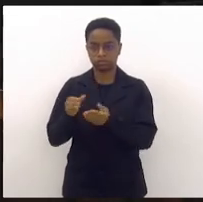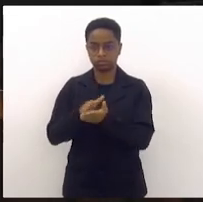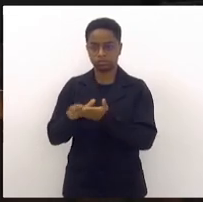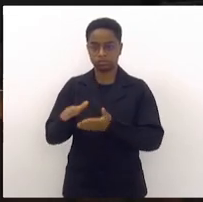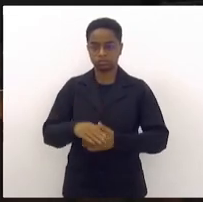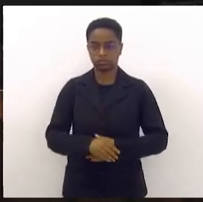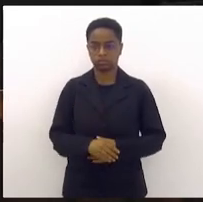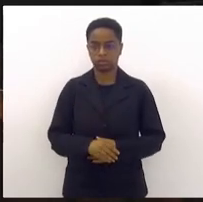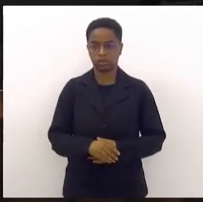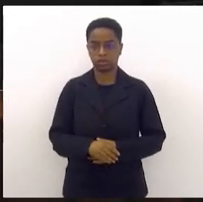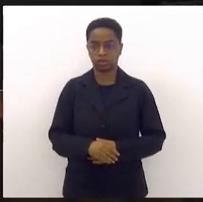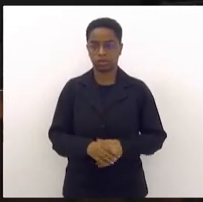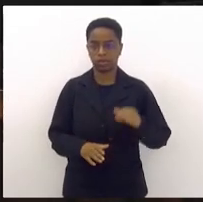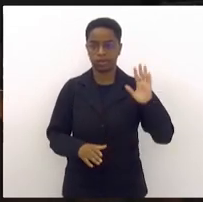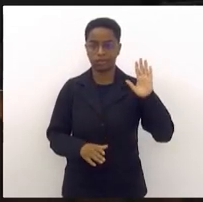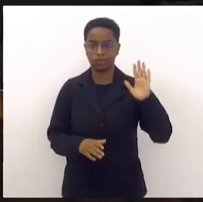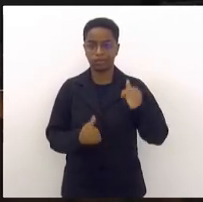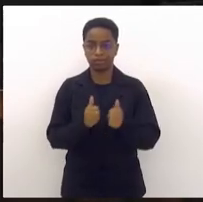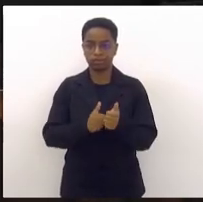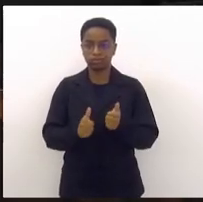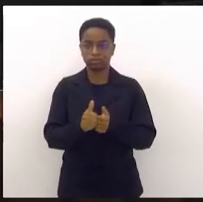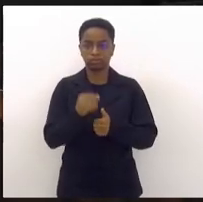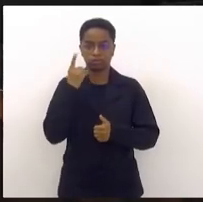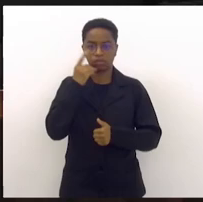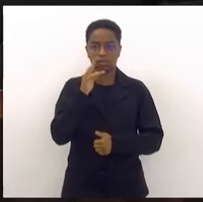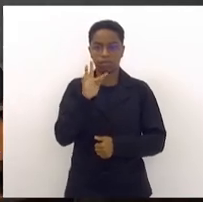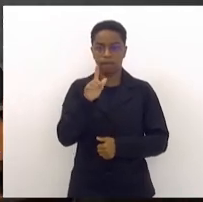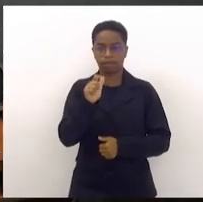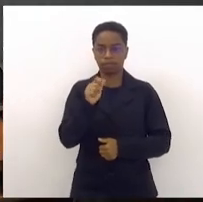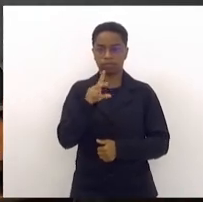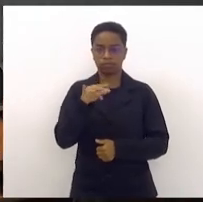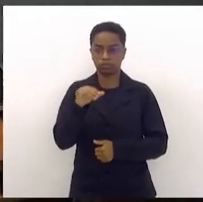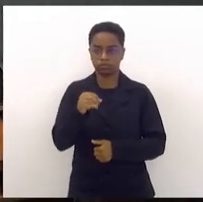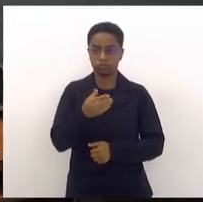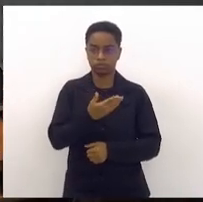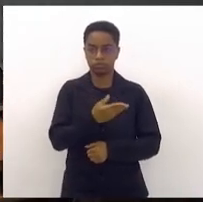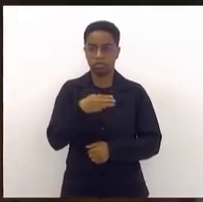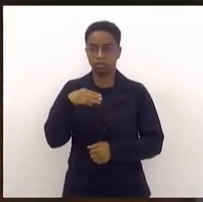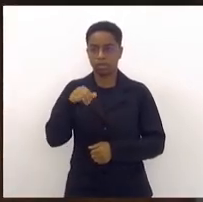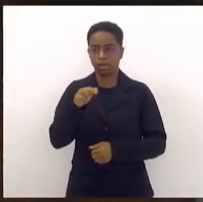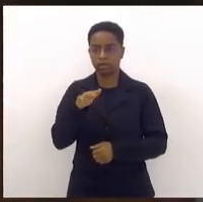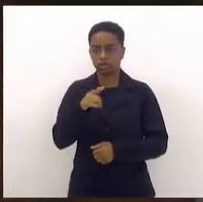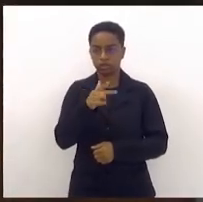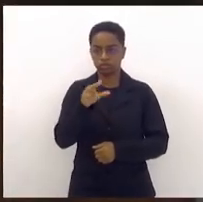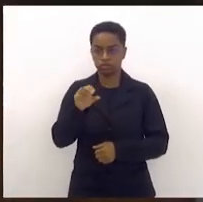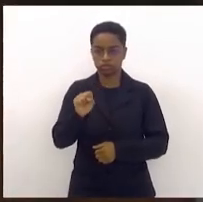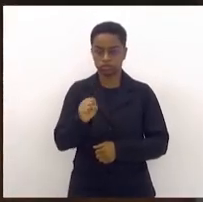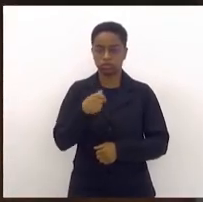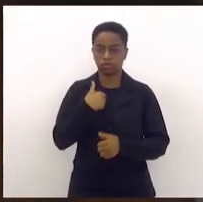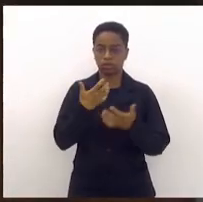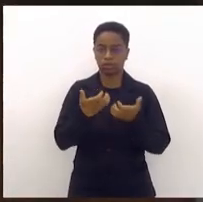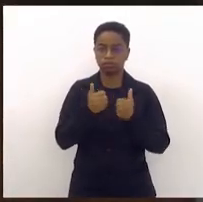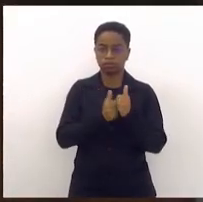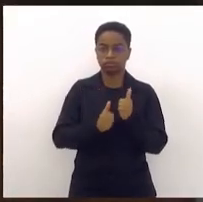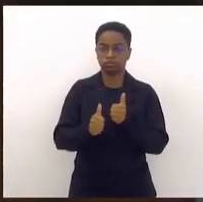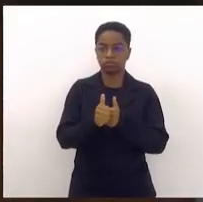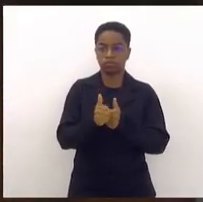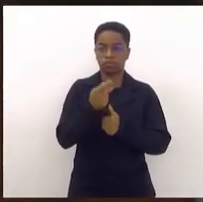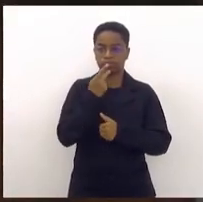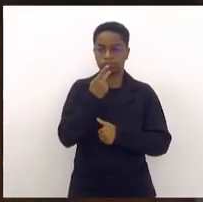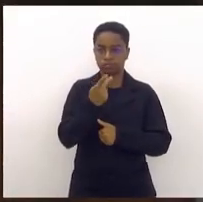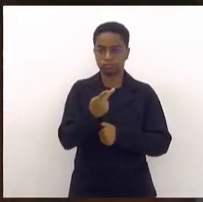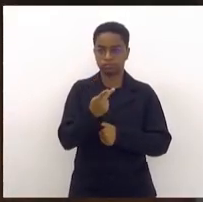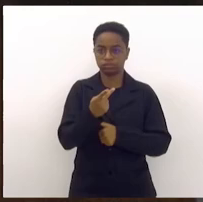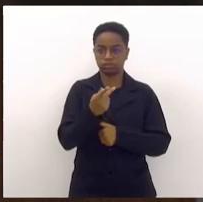publicação. Questão de ordem, deputado. Deputado Flávio Serafim. Marquinhos, eu gostaria de fazer uma questão de ordem, solicitando